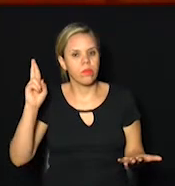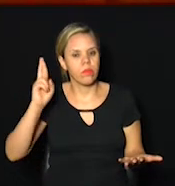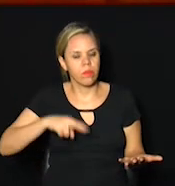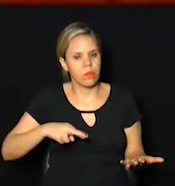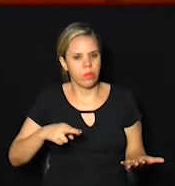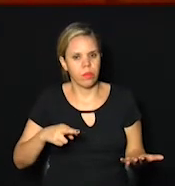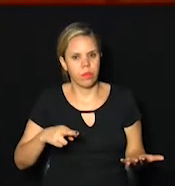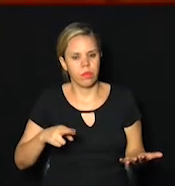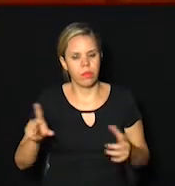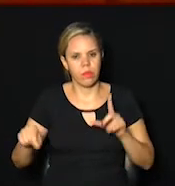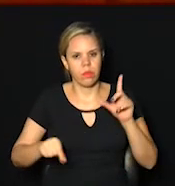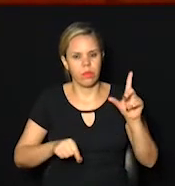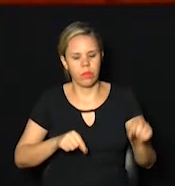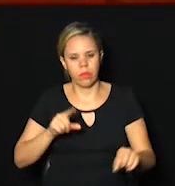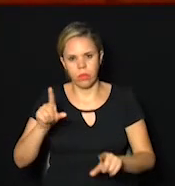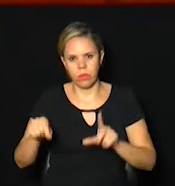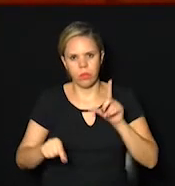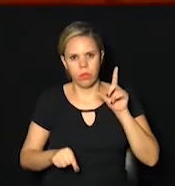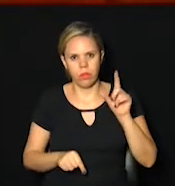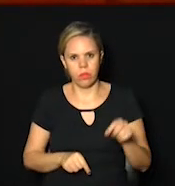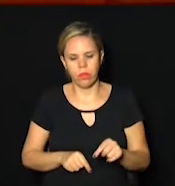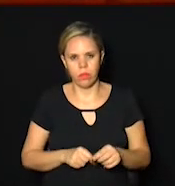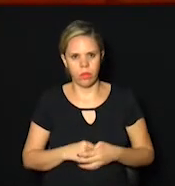para uma escolha ou outra, para